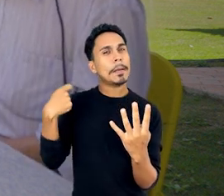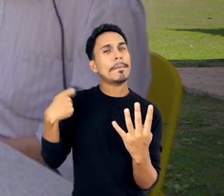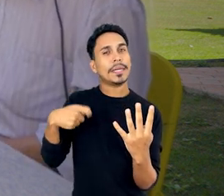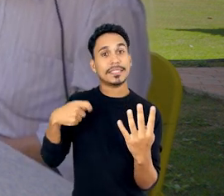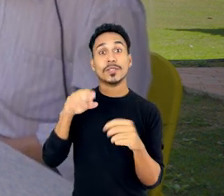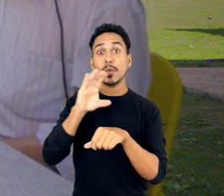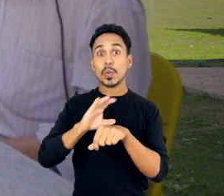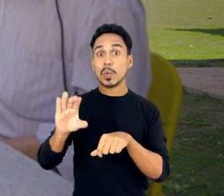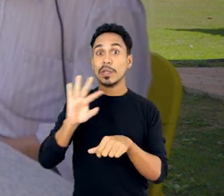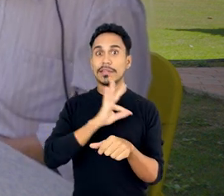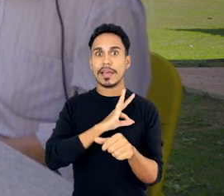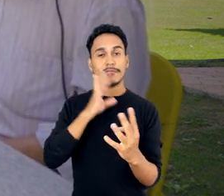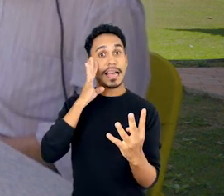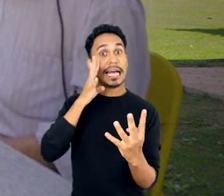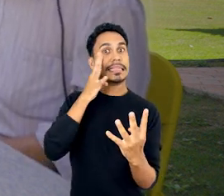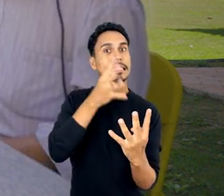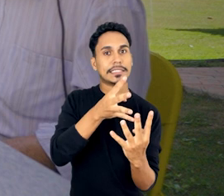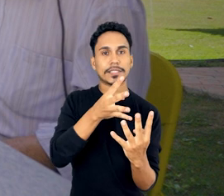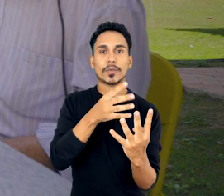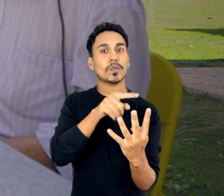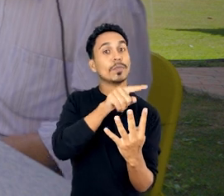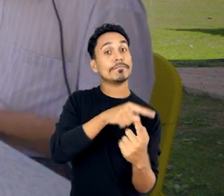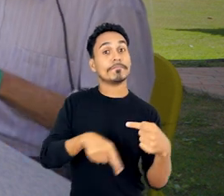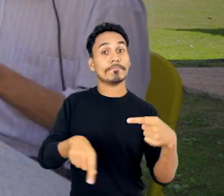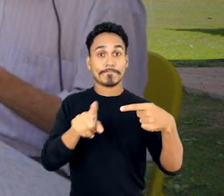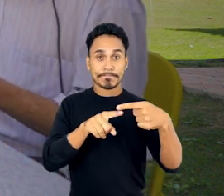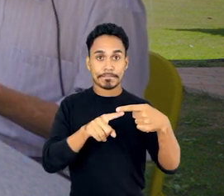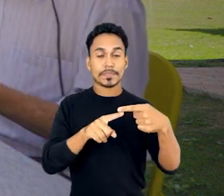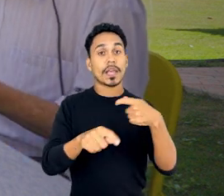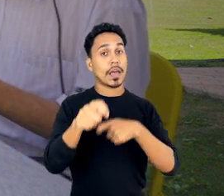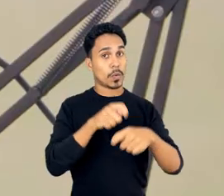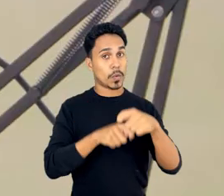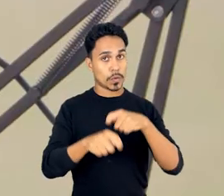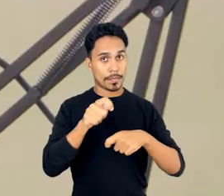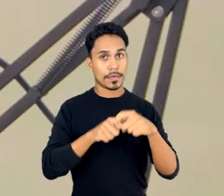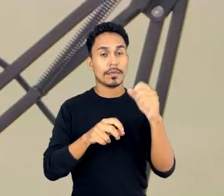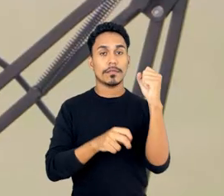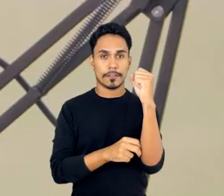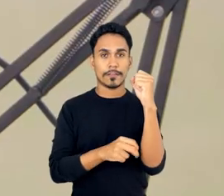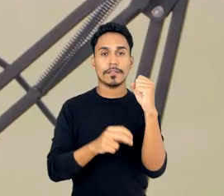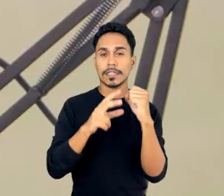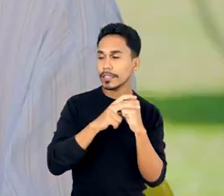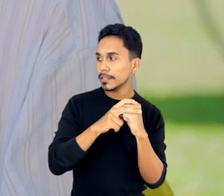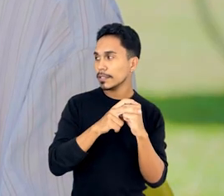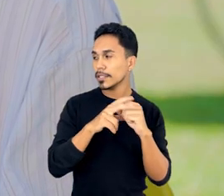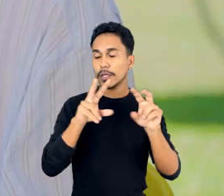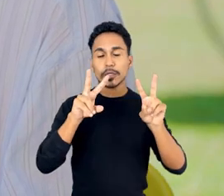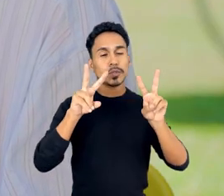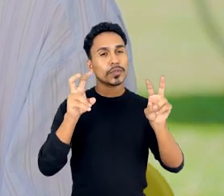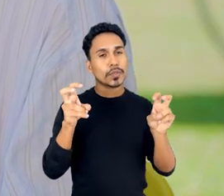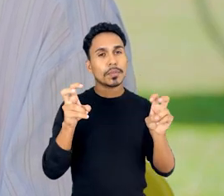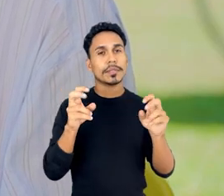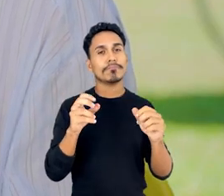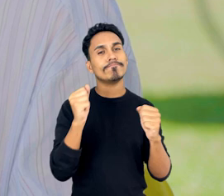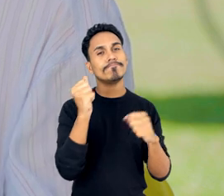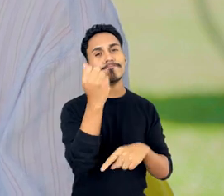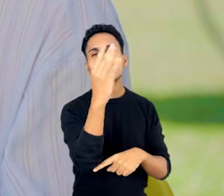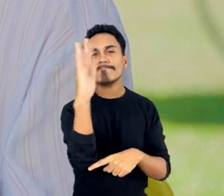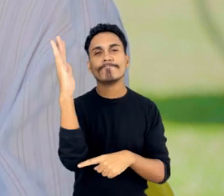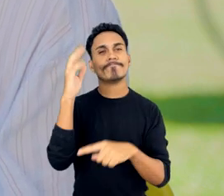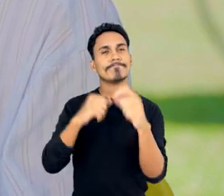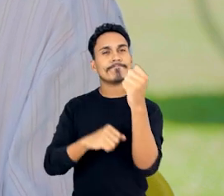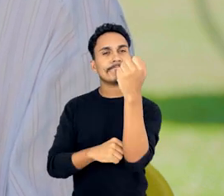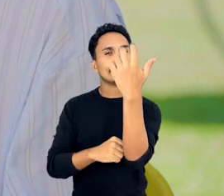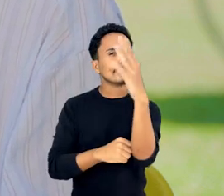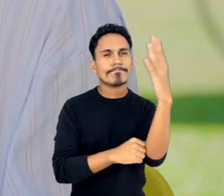ser contemplados que é o da economia verde para atender a questão né da